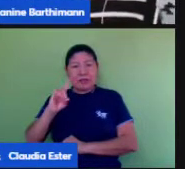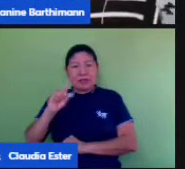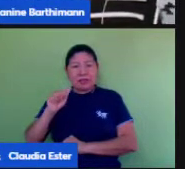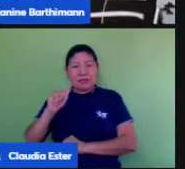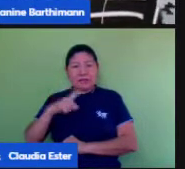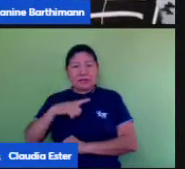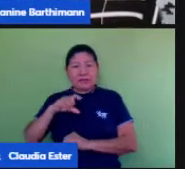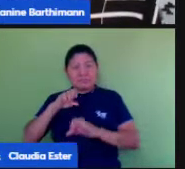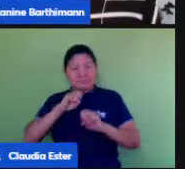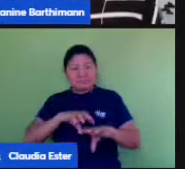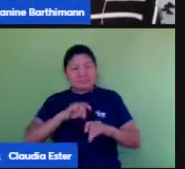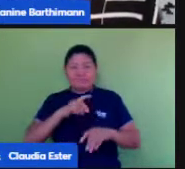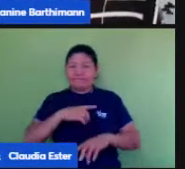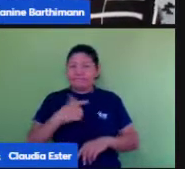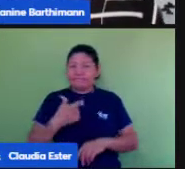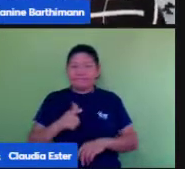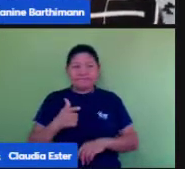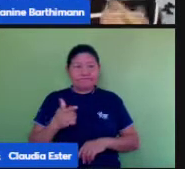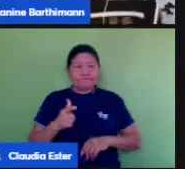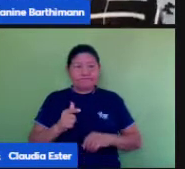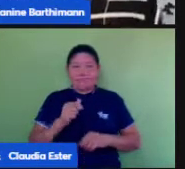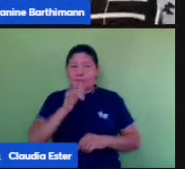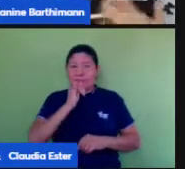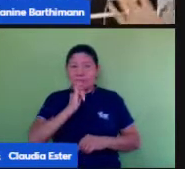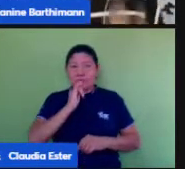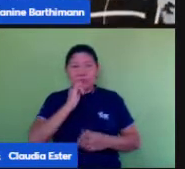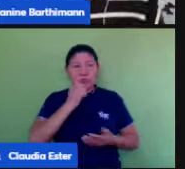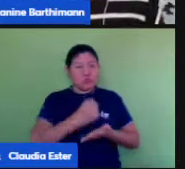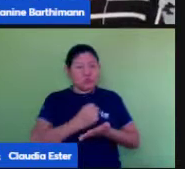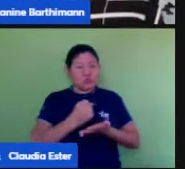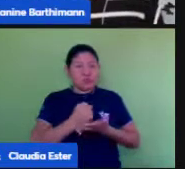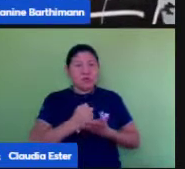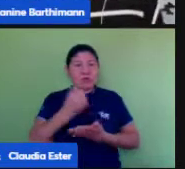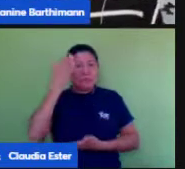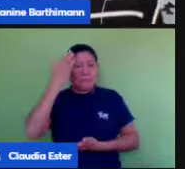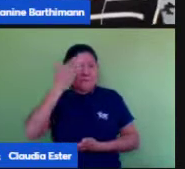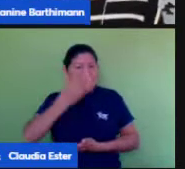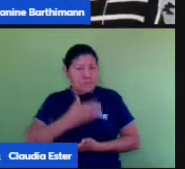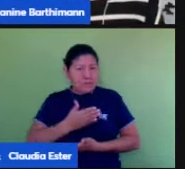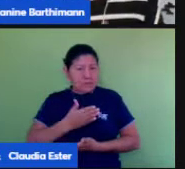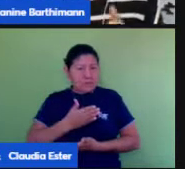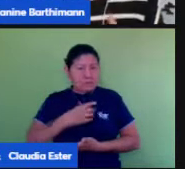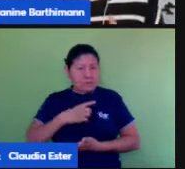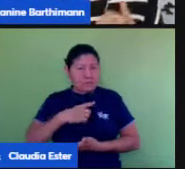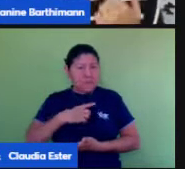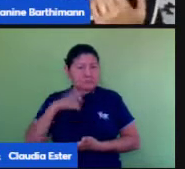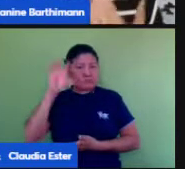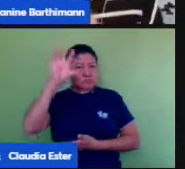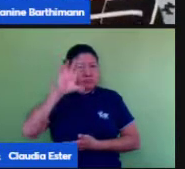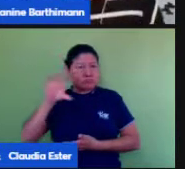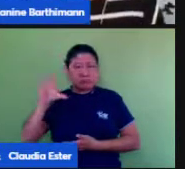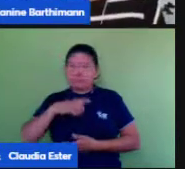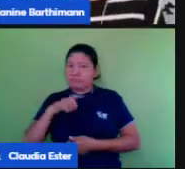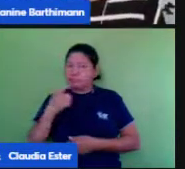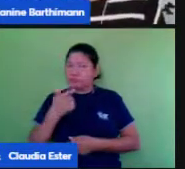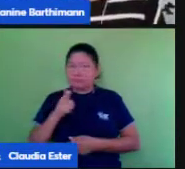não contém em documentos, né, nacionais, mas nós estamos